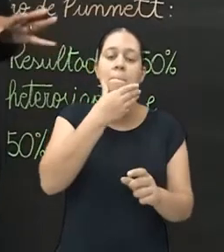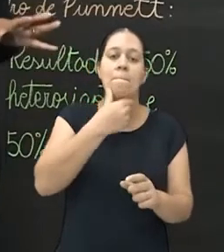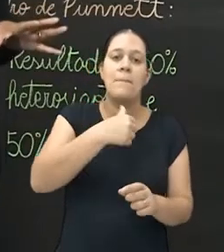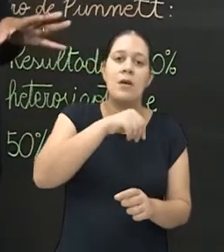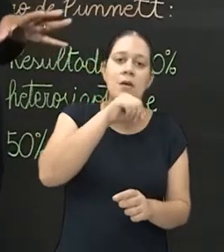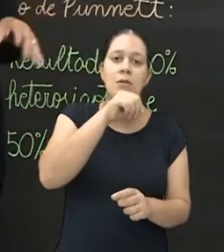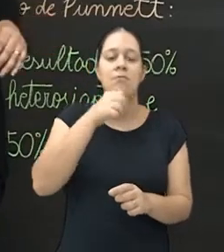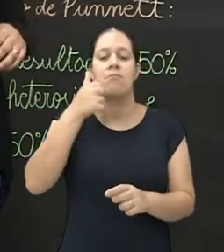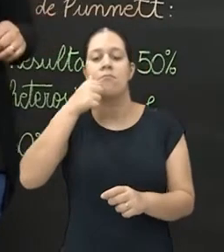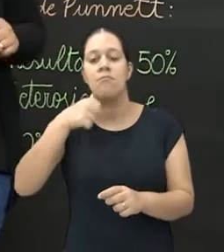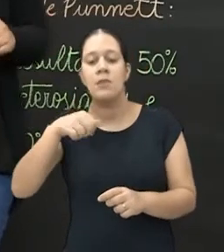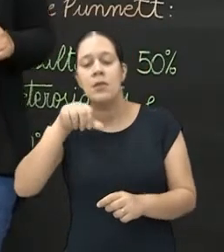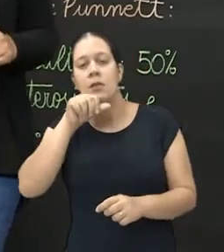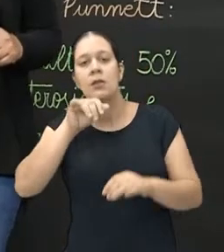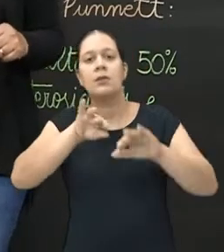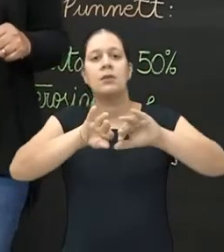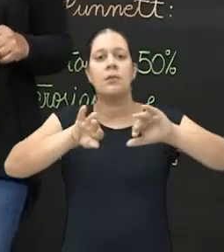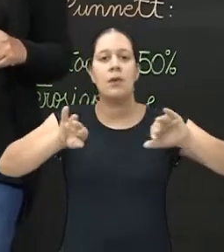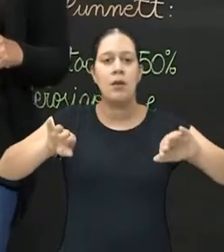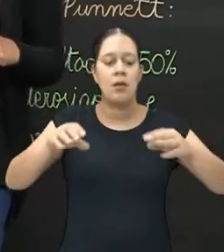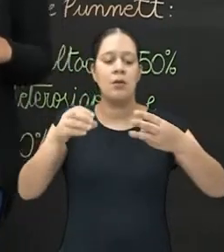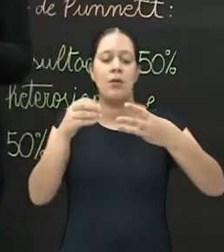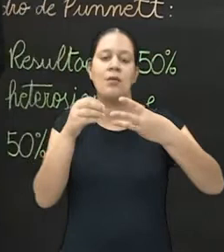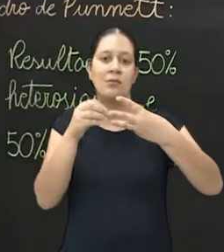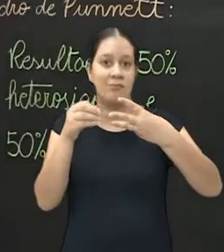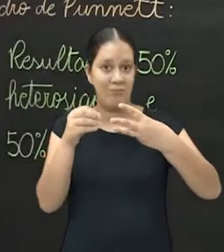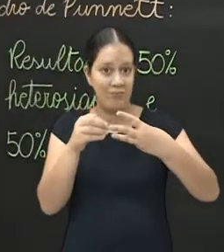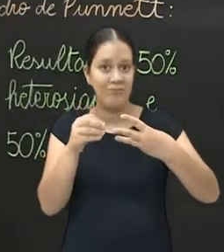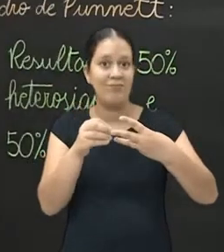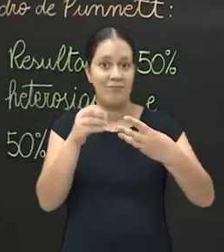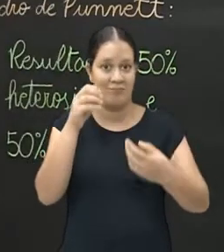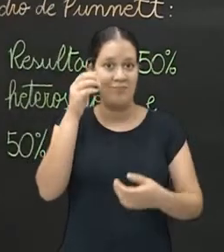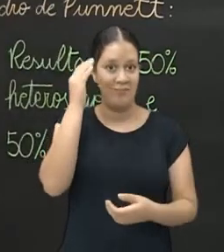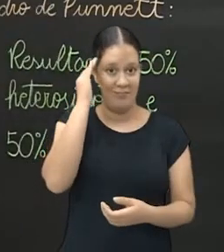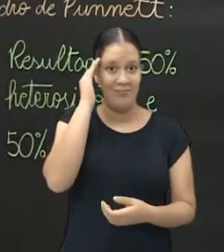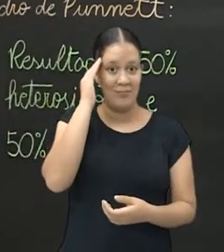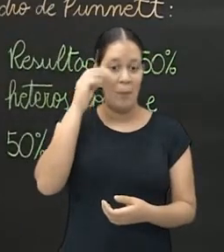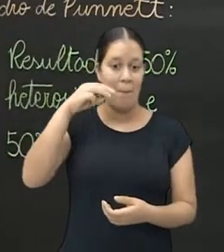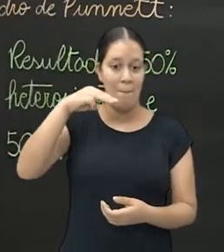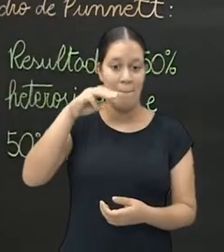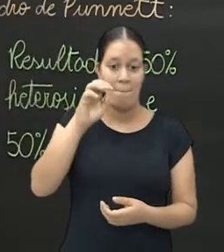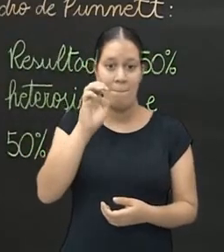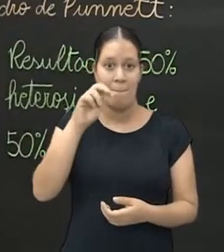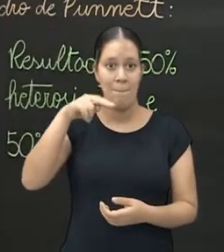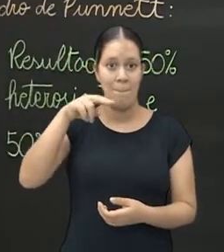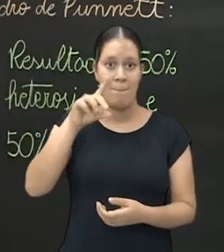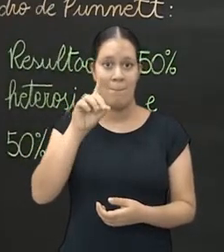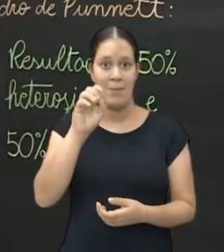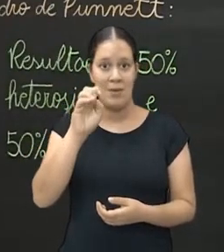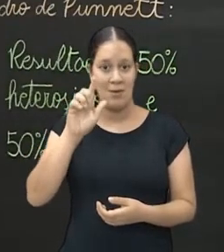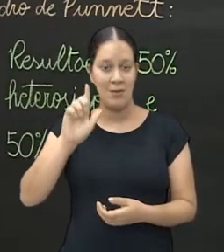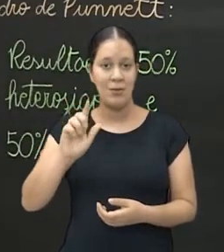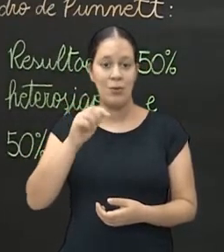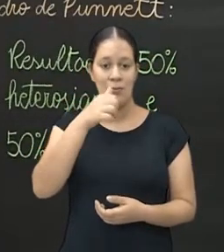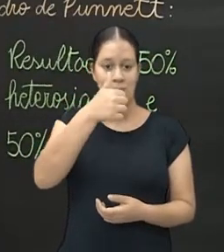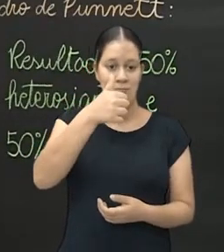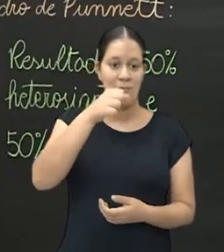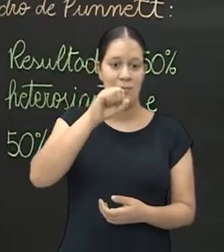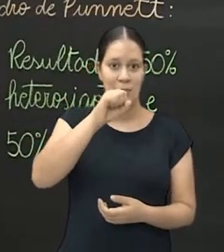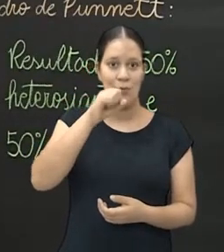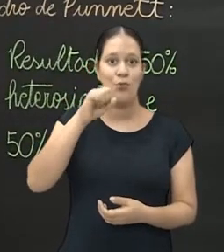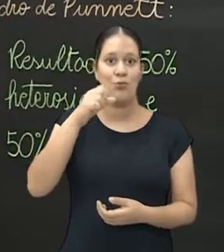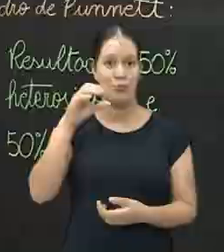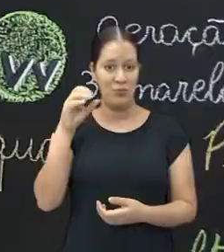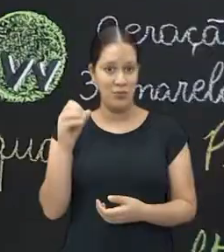uma separação ali. Olha que sacada do Mendel já naquele tempo, 1800, com a pouca